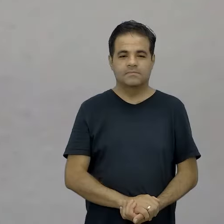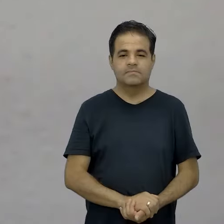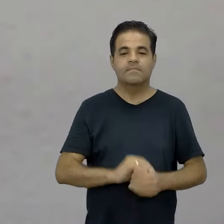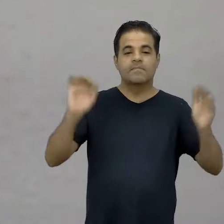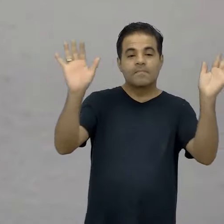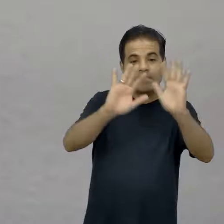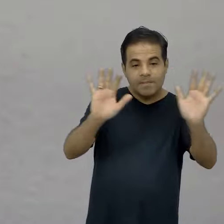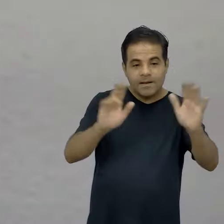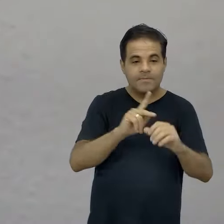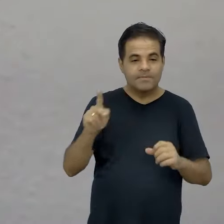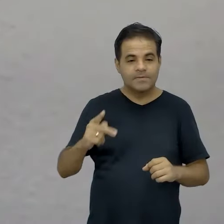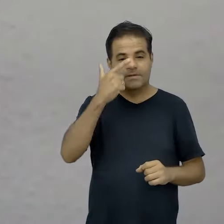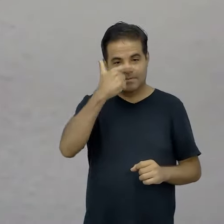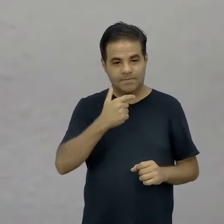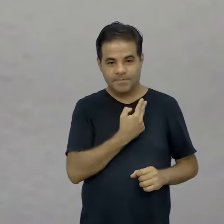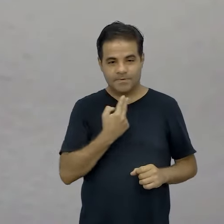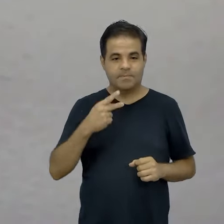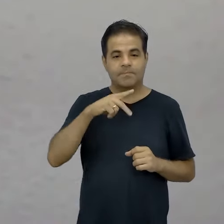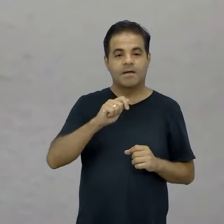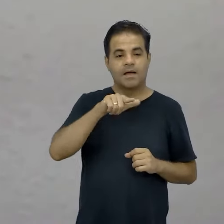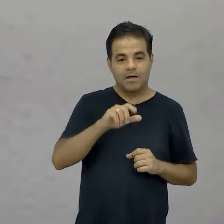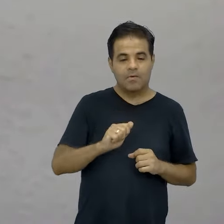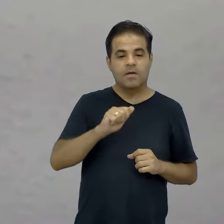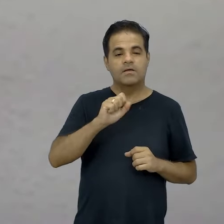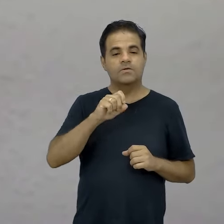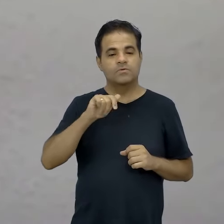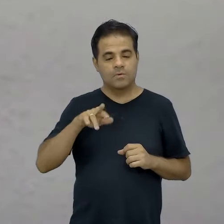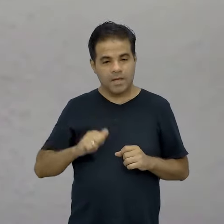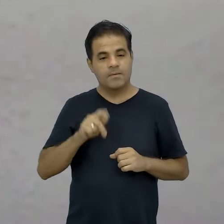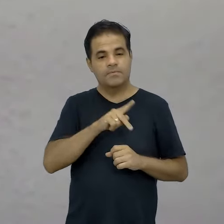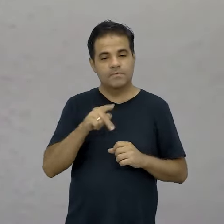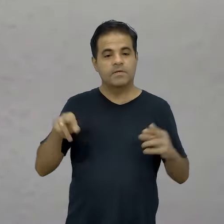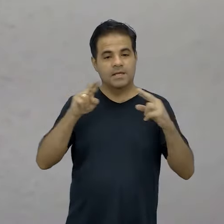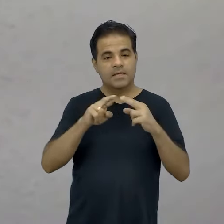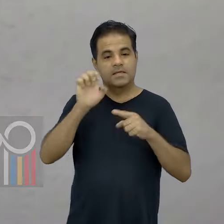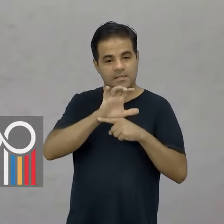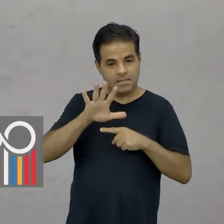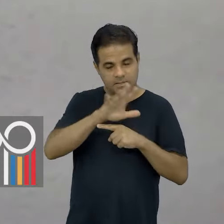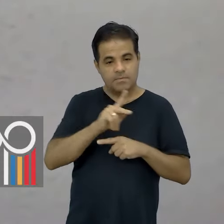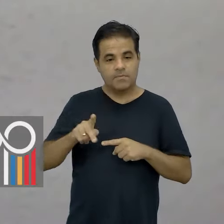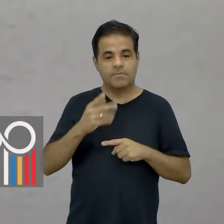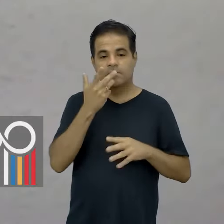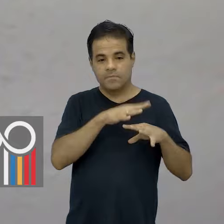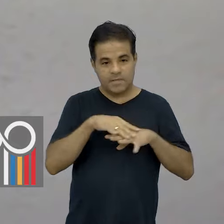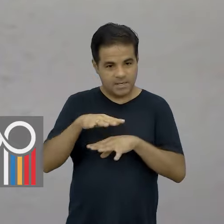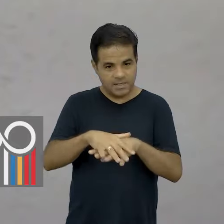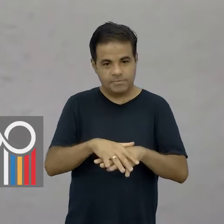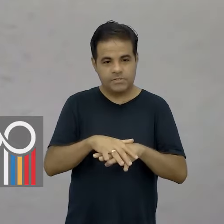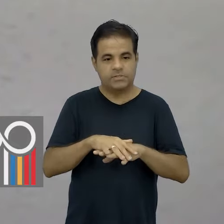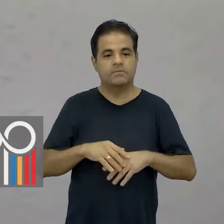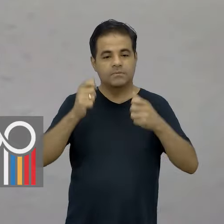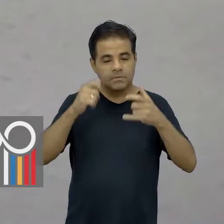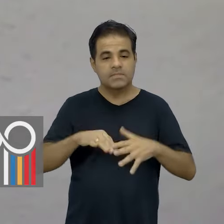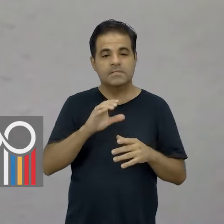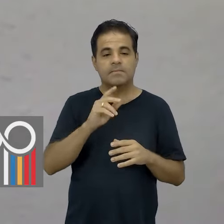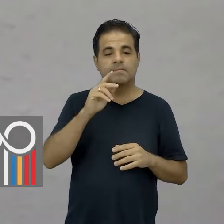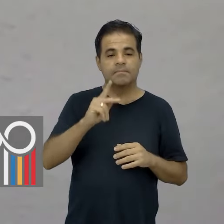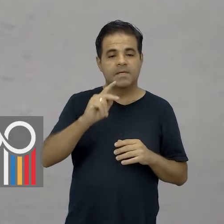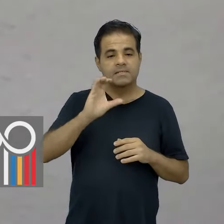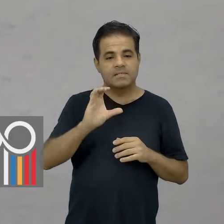Olá, professores. Eu sou Paula Soares, sou professora da rede estadual, sou professora de matemática e estou como PCNP